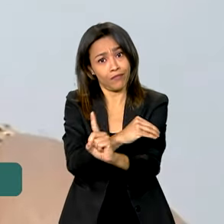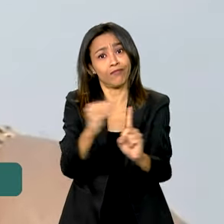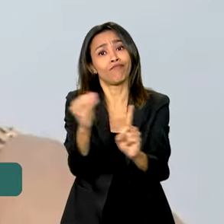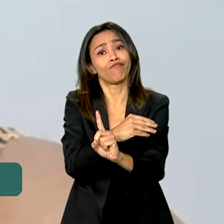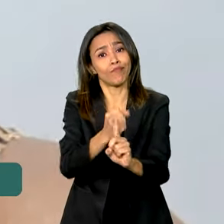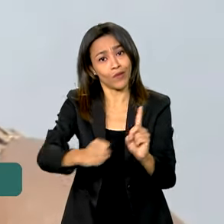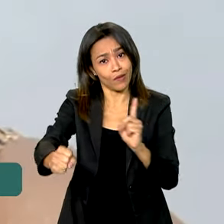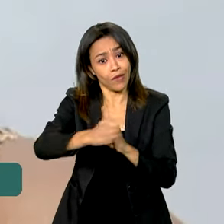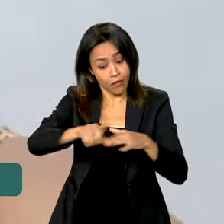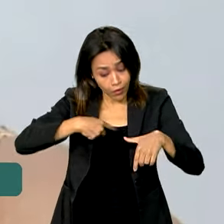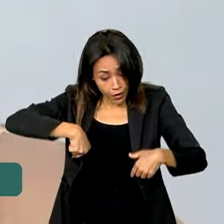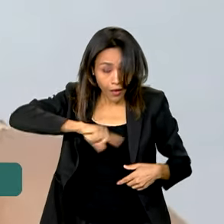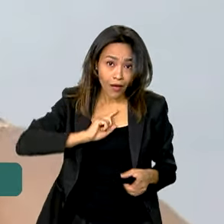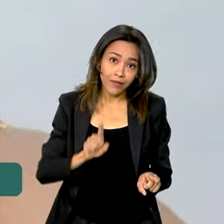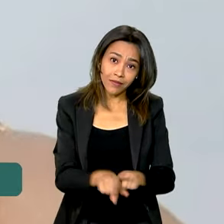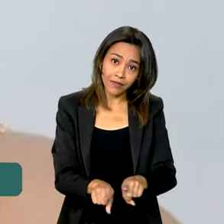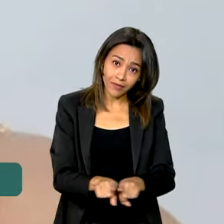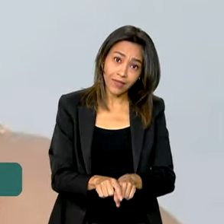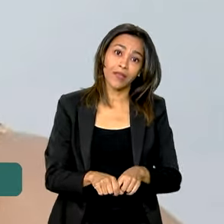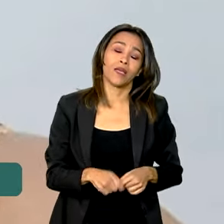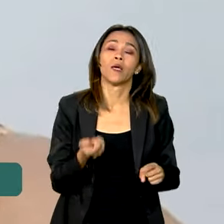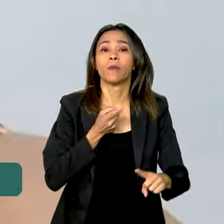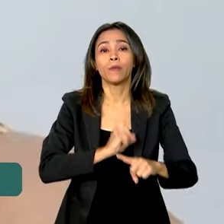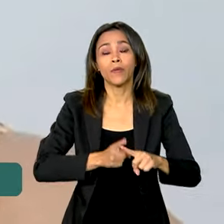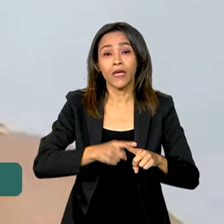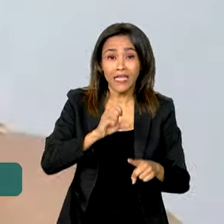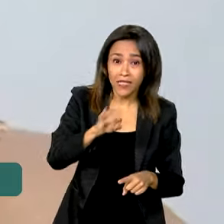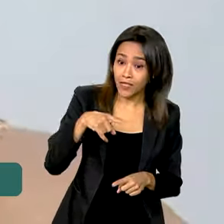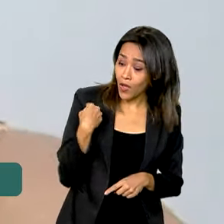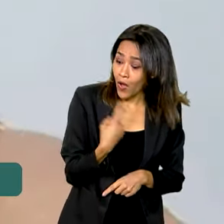social, e nós também, né? Porque se nós não